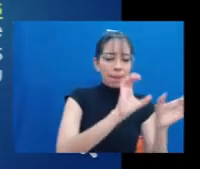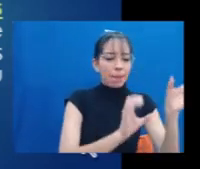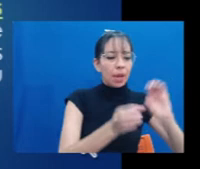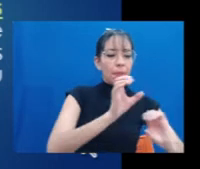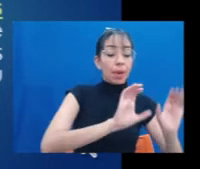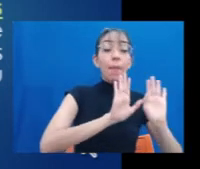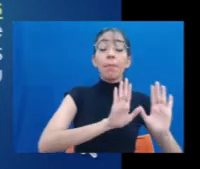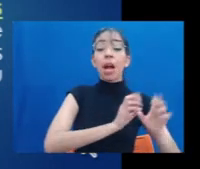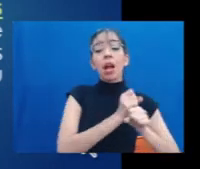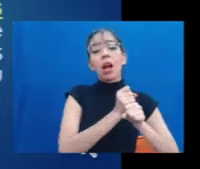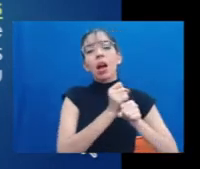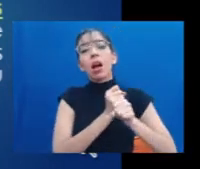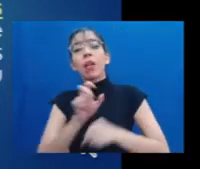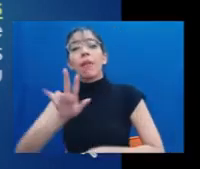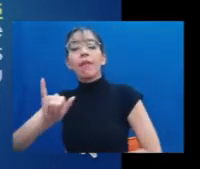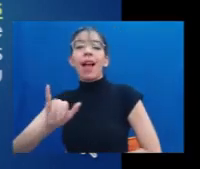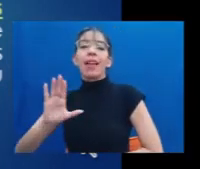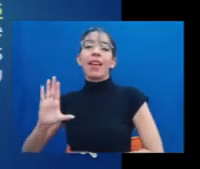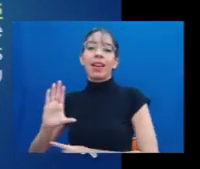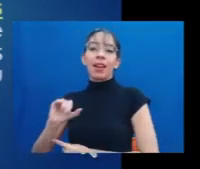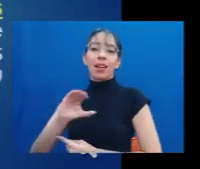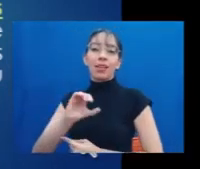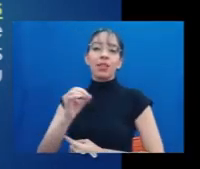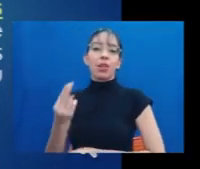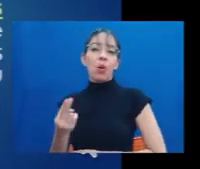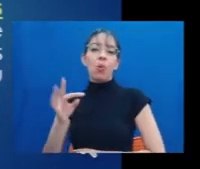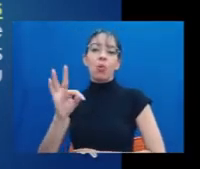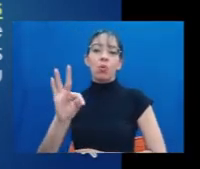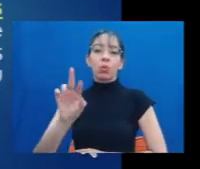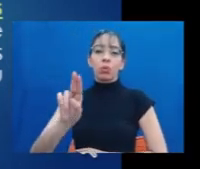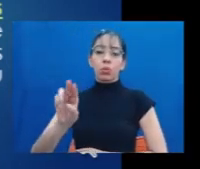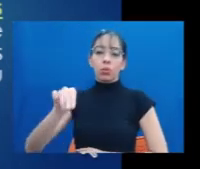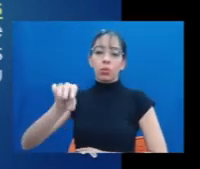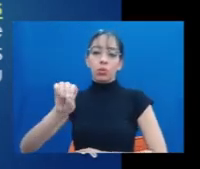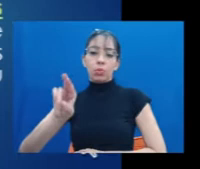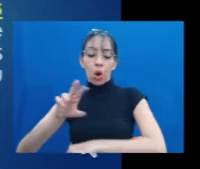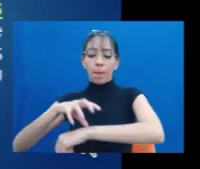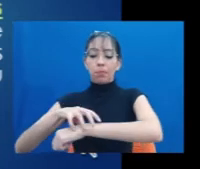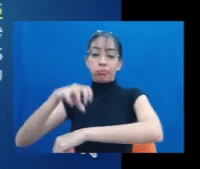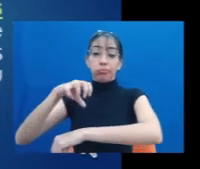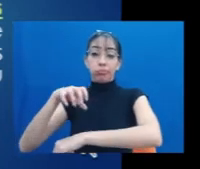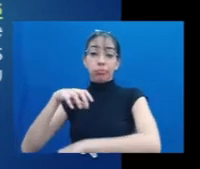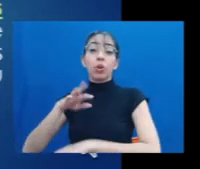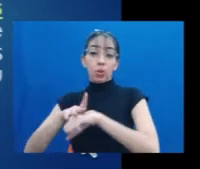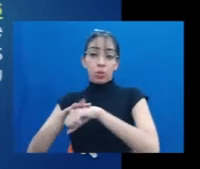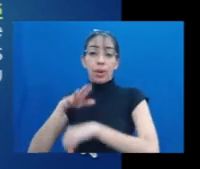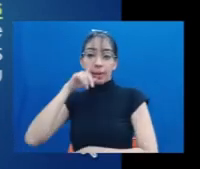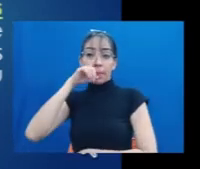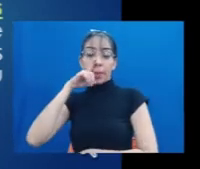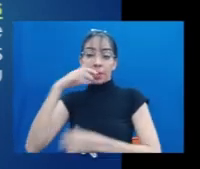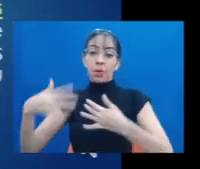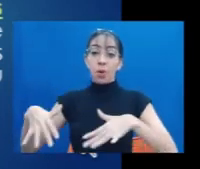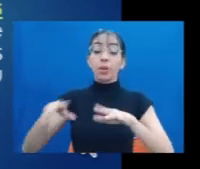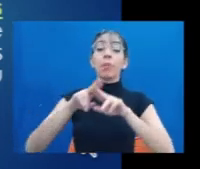frente a pessoa vai desenvolver um tumor, um câncer, uma doença muito séria. Então, a gente tem que ter a informação sobre aquele produto que nós